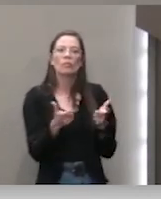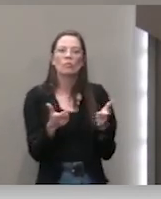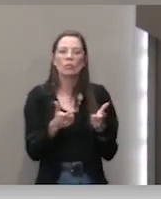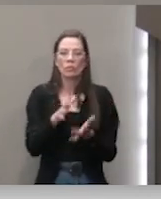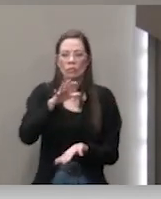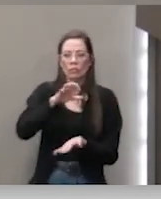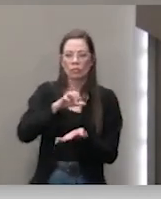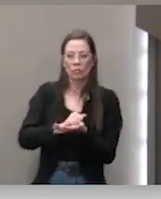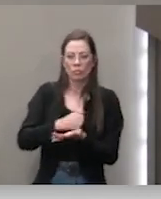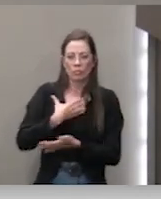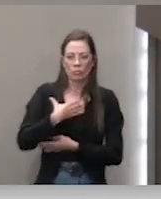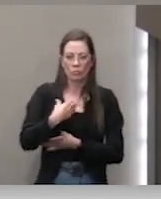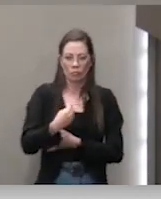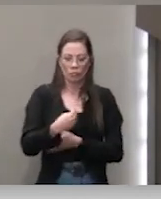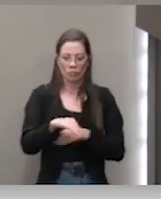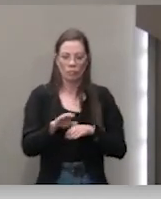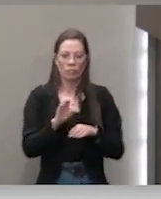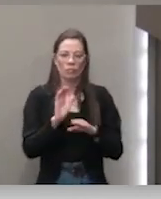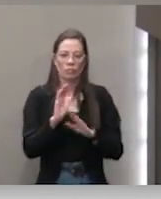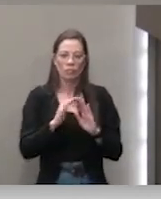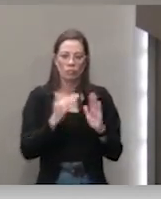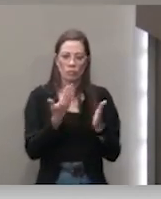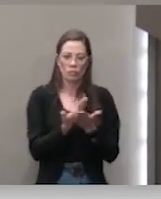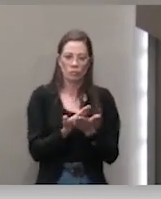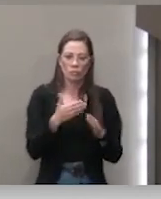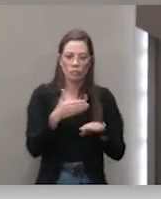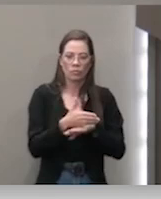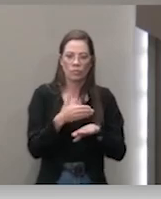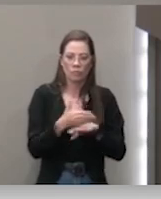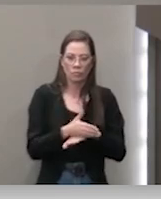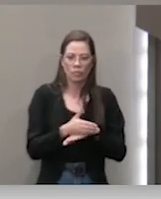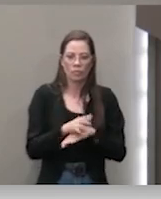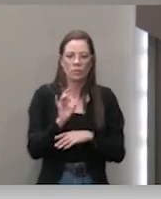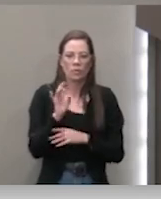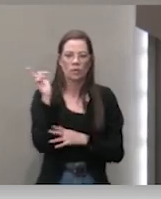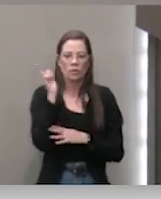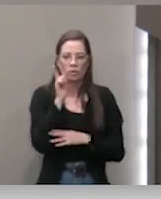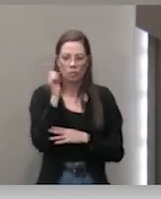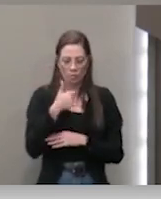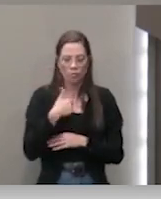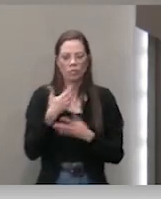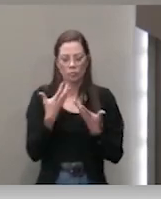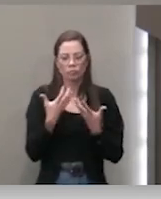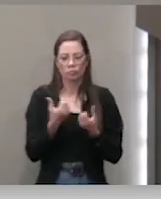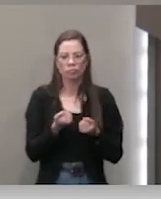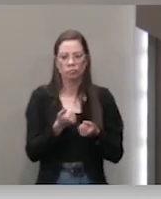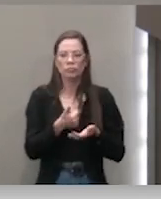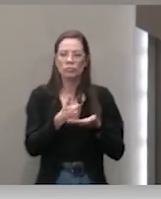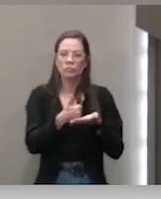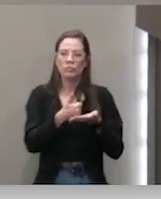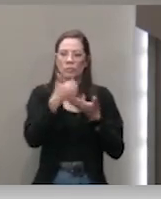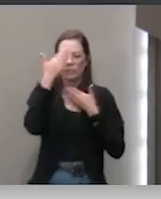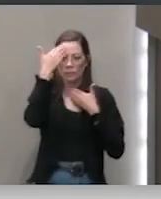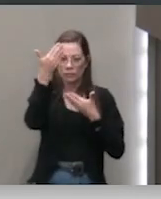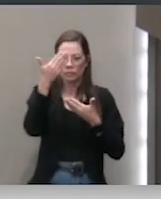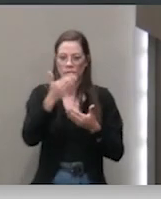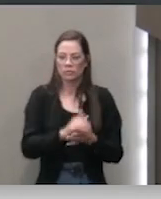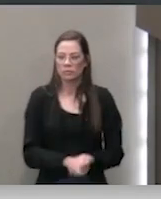seu filho possa estudar. Então, só vim aqui a essa tribuna só para me enganjar e dizer que sou favorável. Meu muito obrigado.